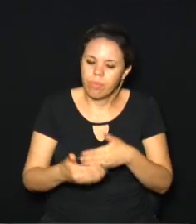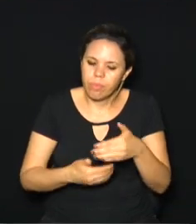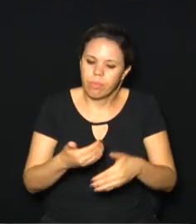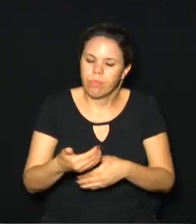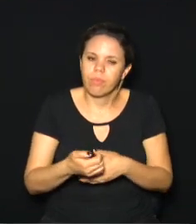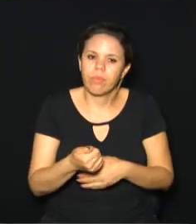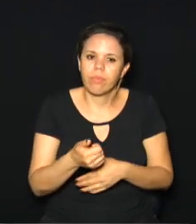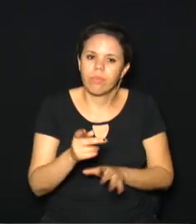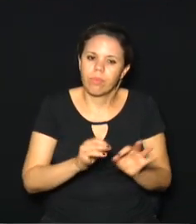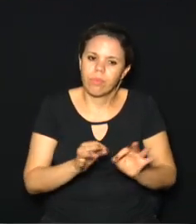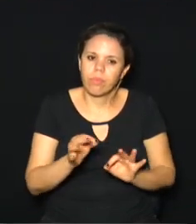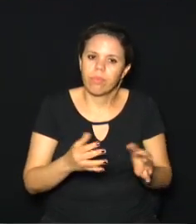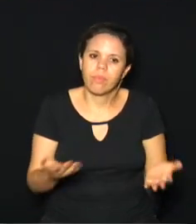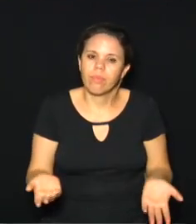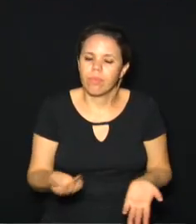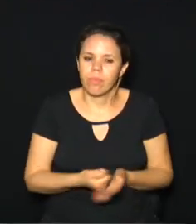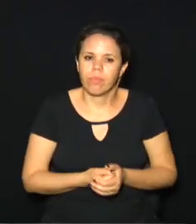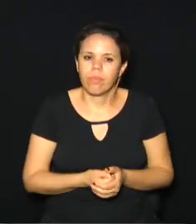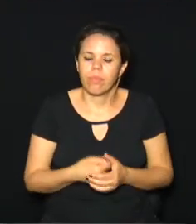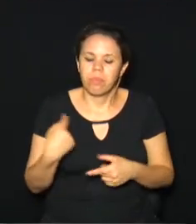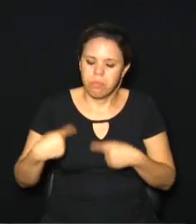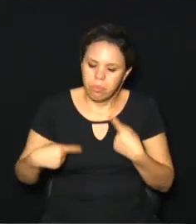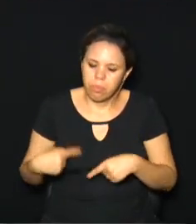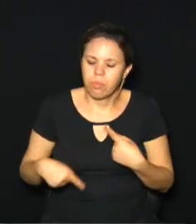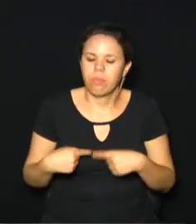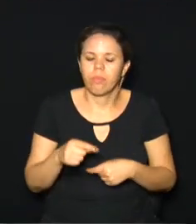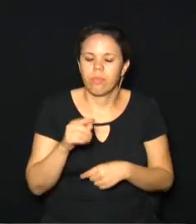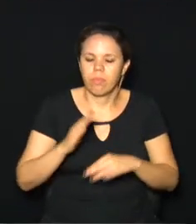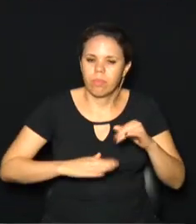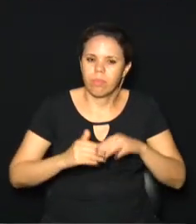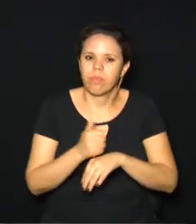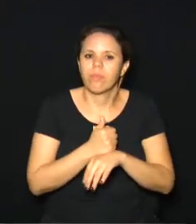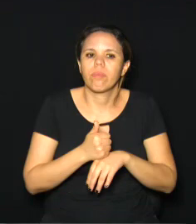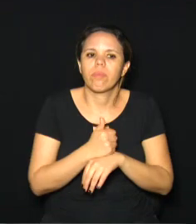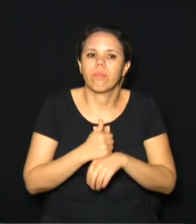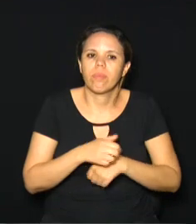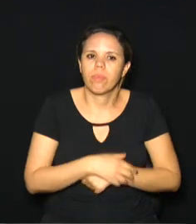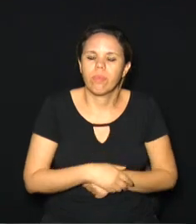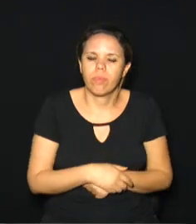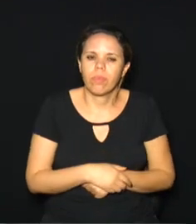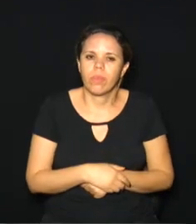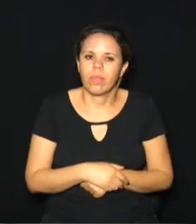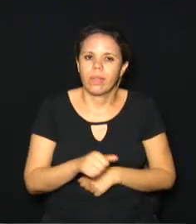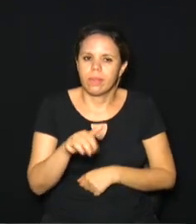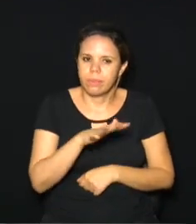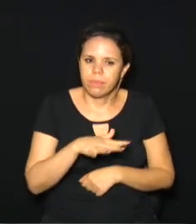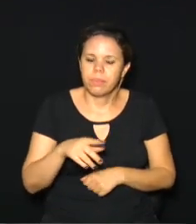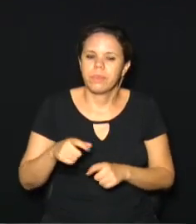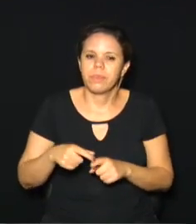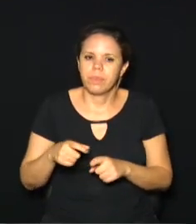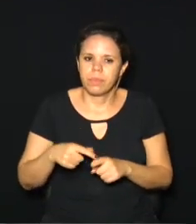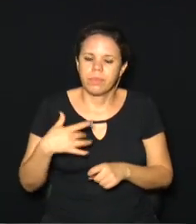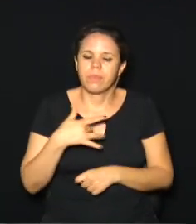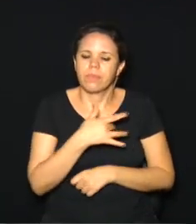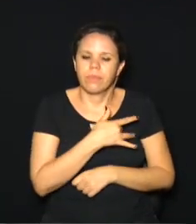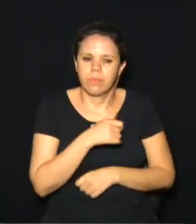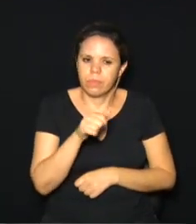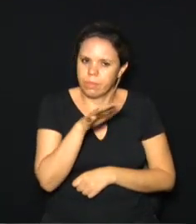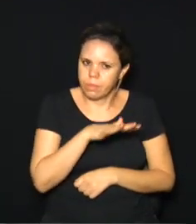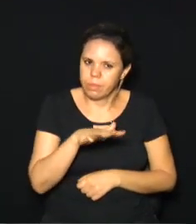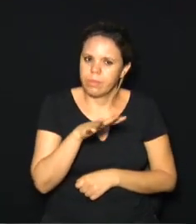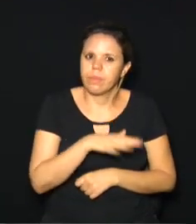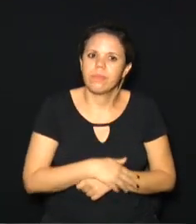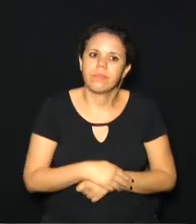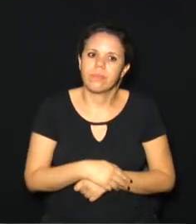ser planejada, tem que ser discutida com os profissionais da área médica, área de saúde em